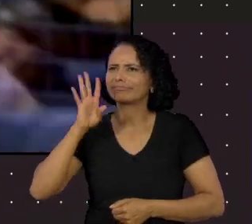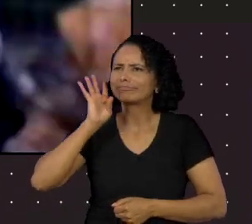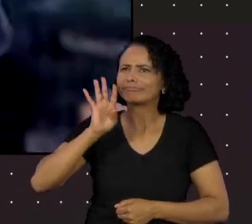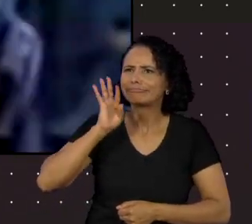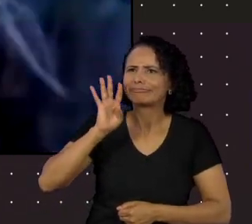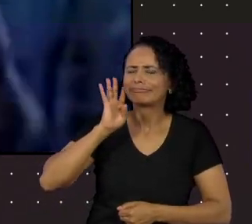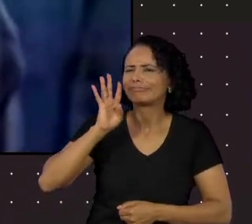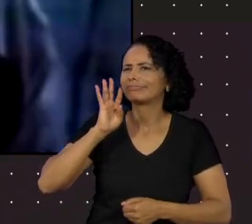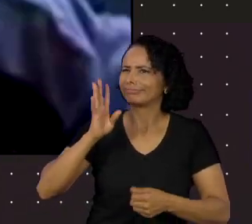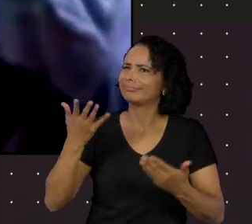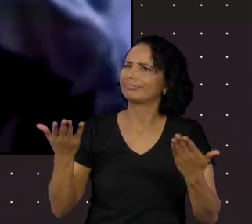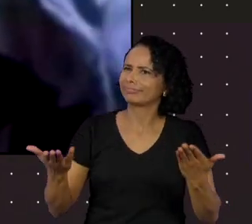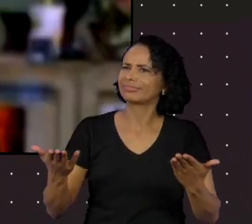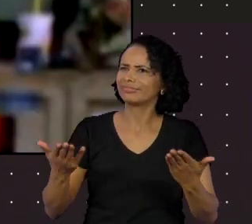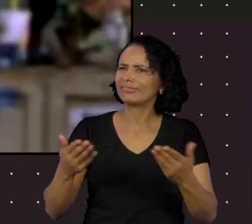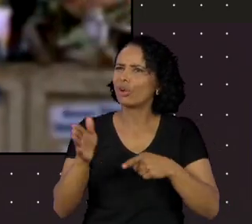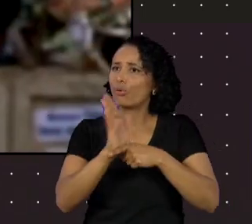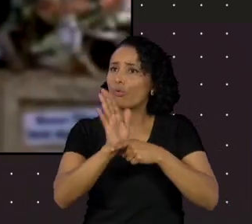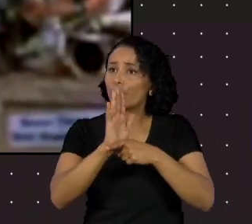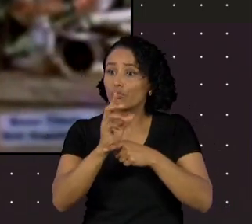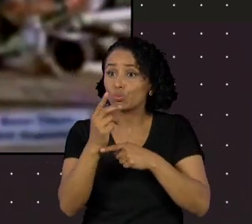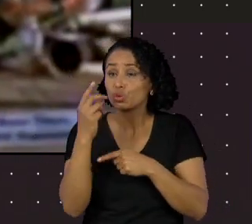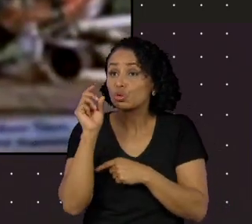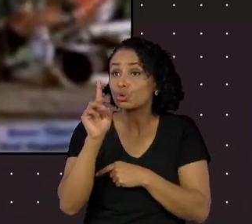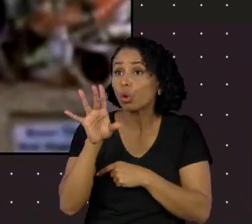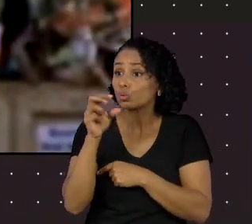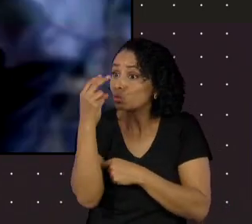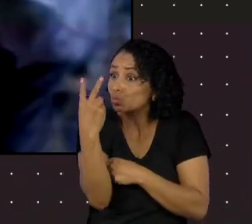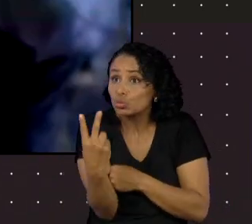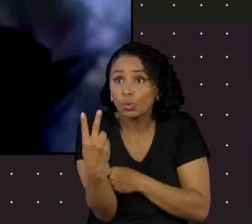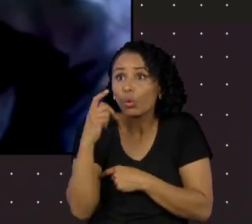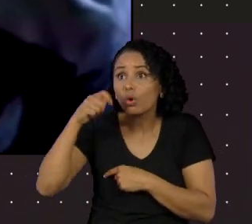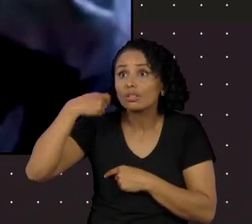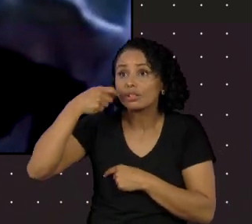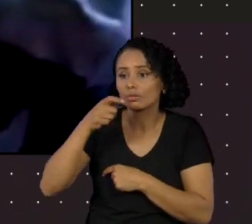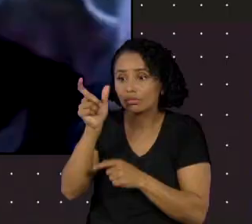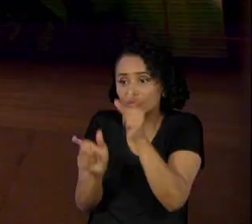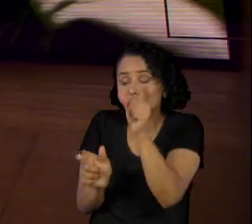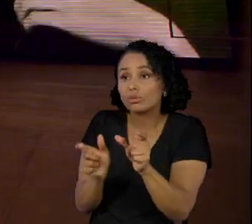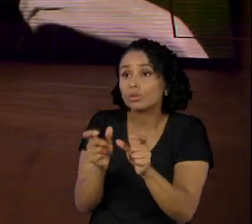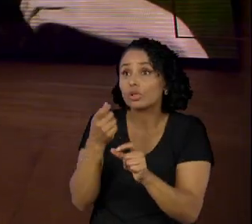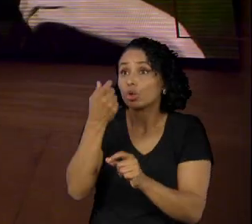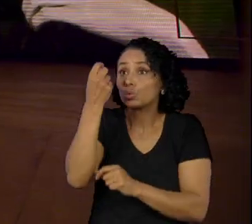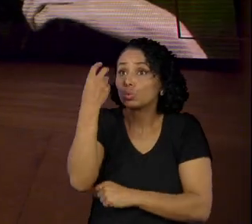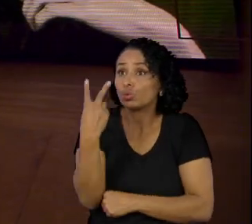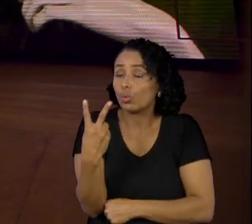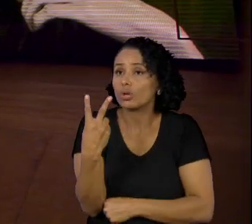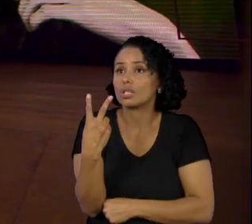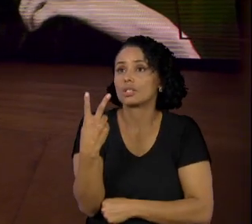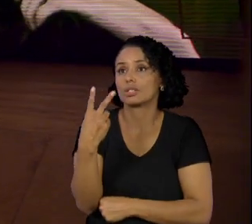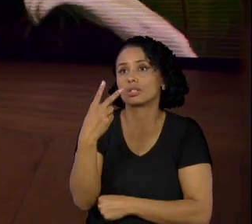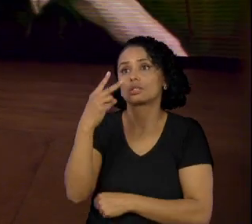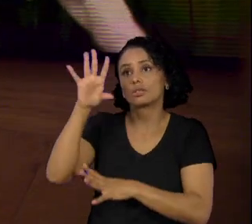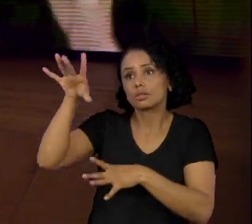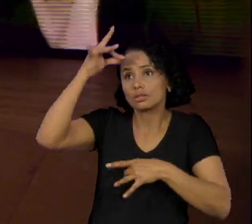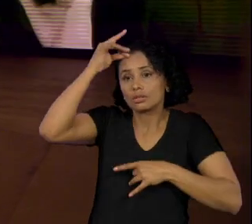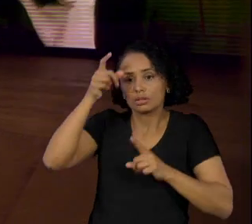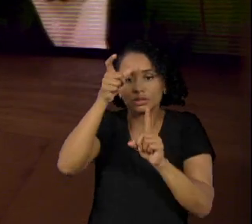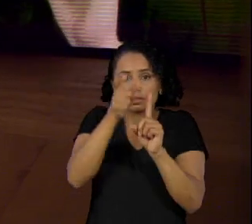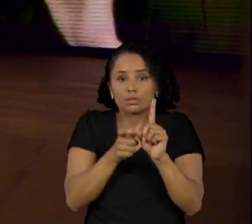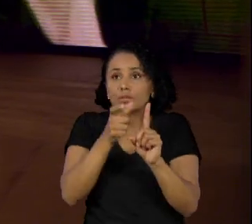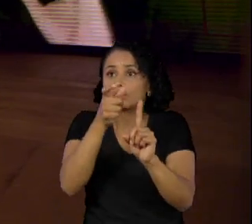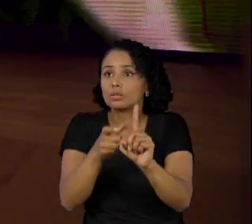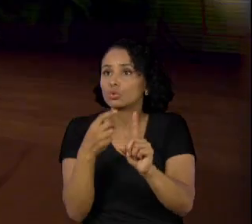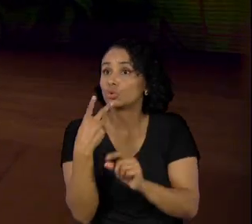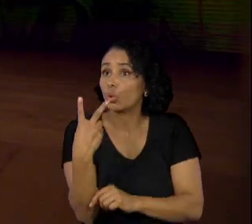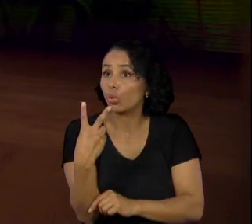era um filme de 2 atores só em cena, um filme que vinha do teatro também, isso para mim muito interessante. Depois eu fiz outro